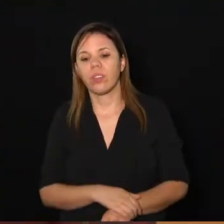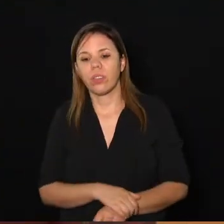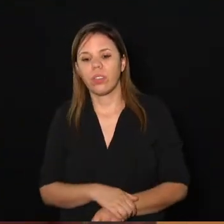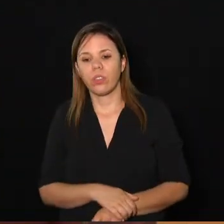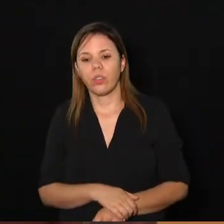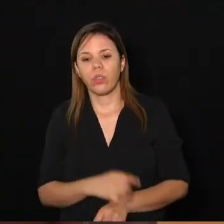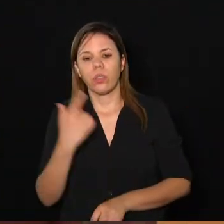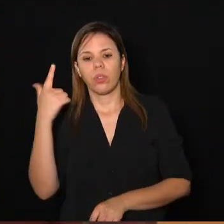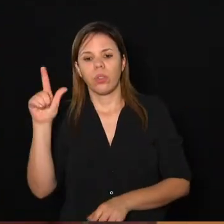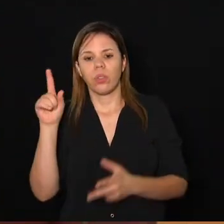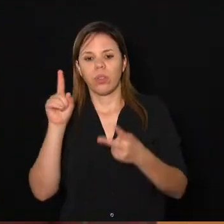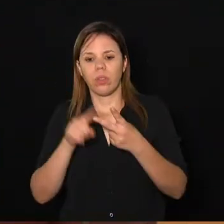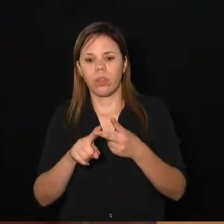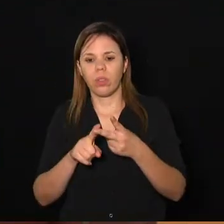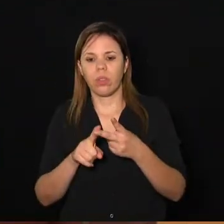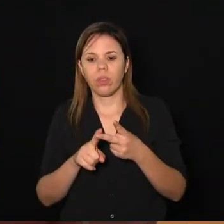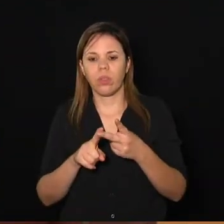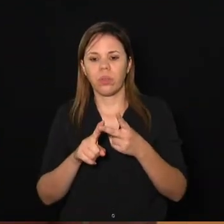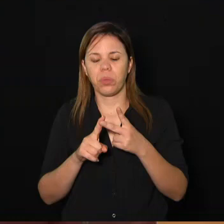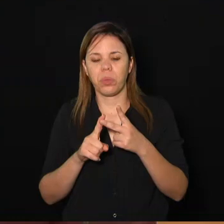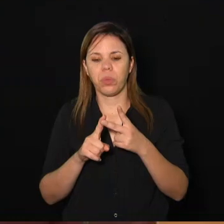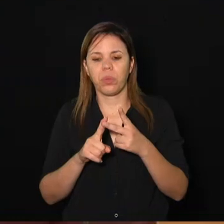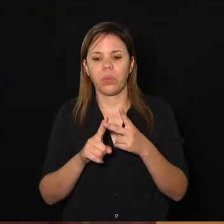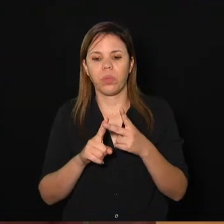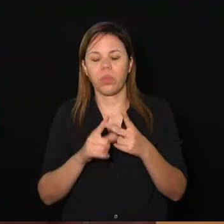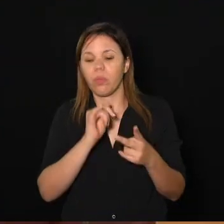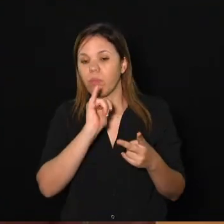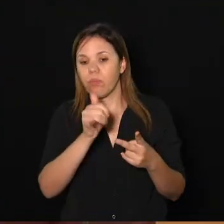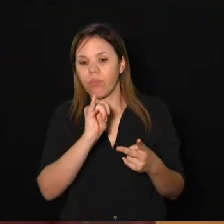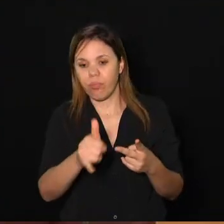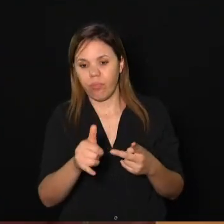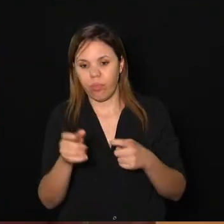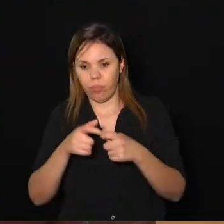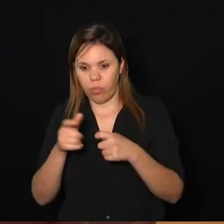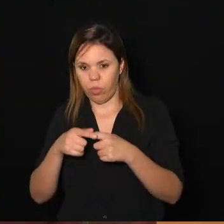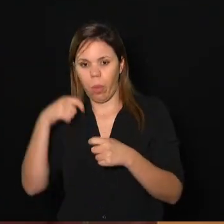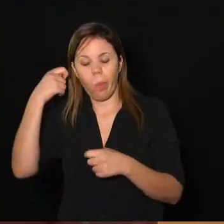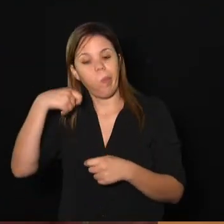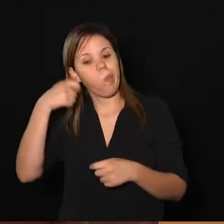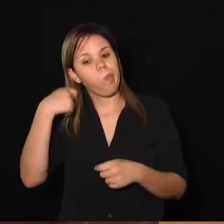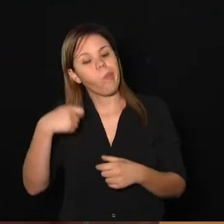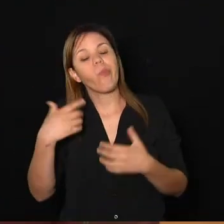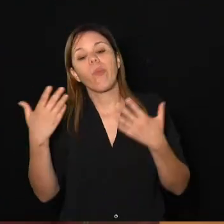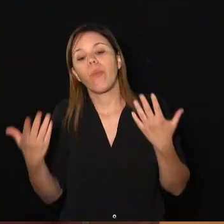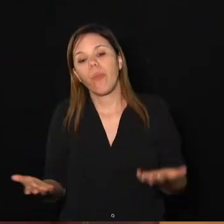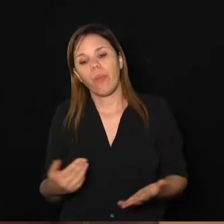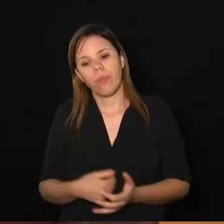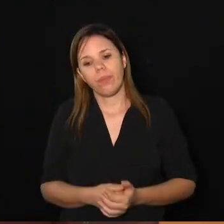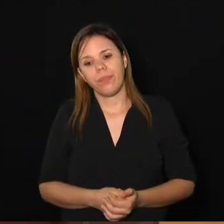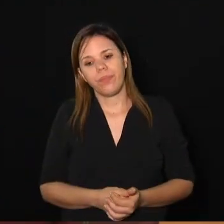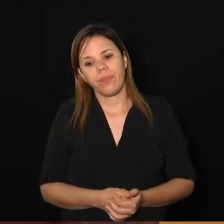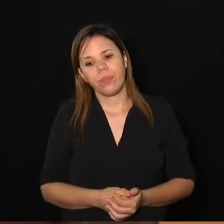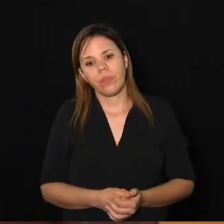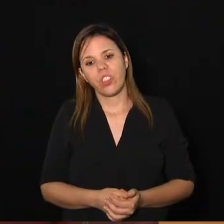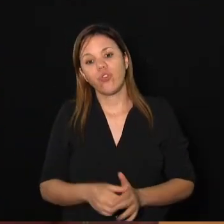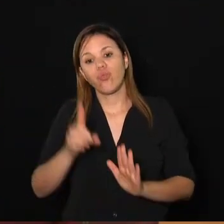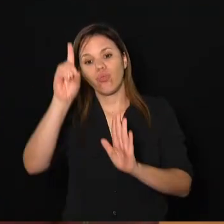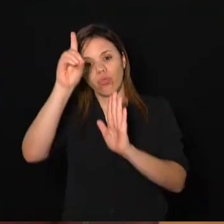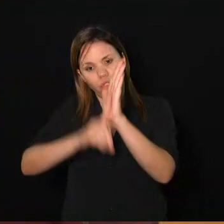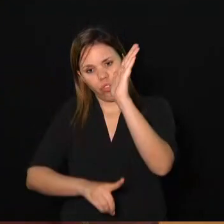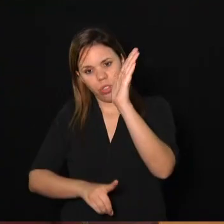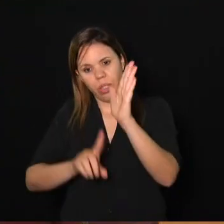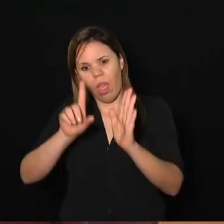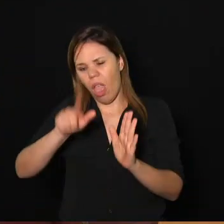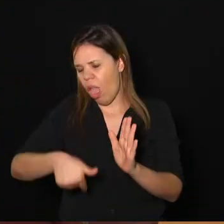pergunta pergunta na outra indagação que eu quero fazer ao doutor advogado é que assim o direito não é uma